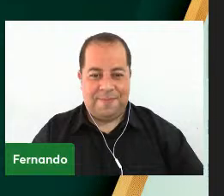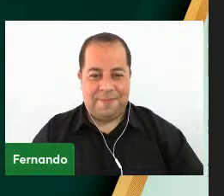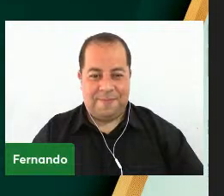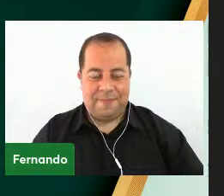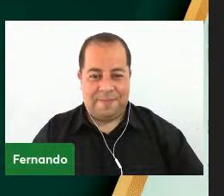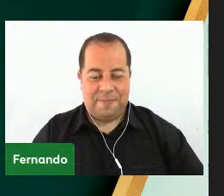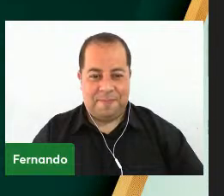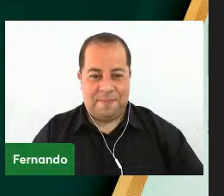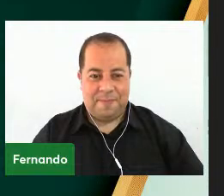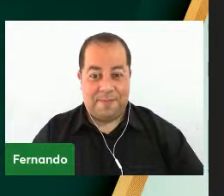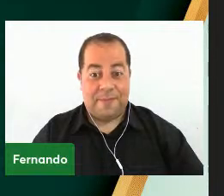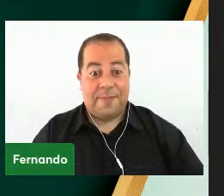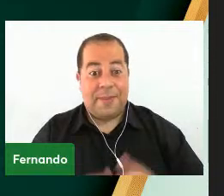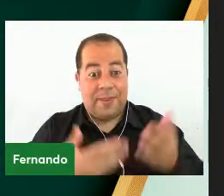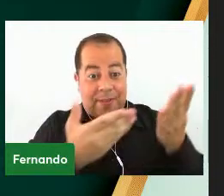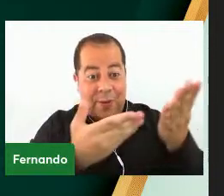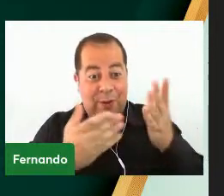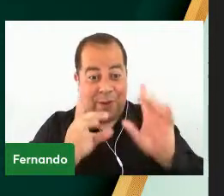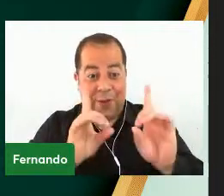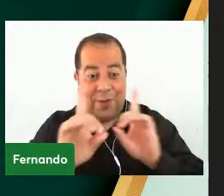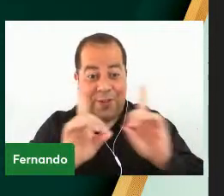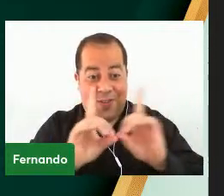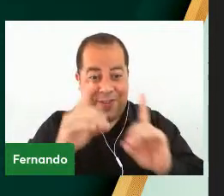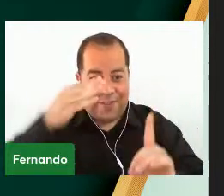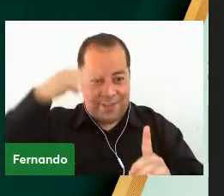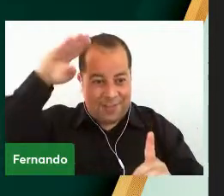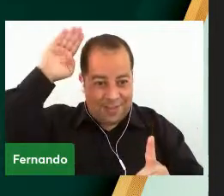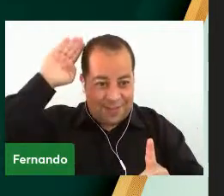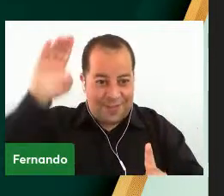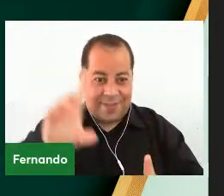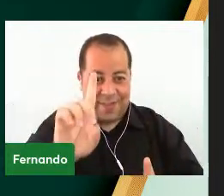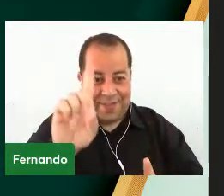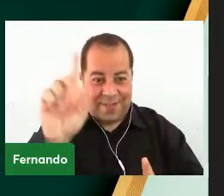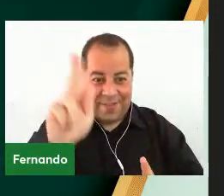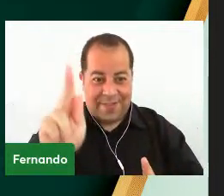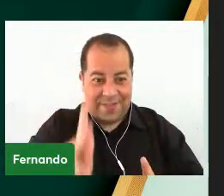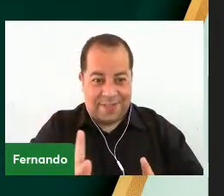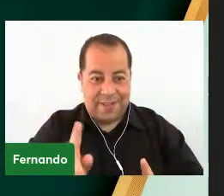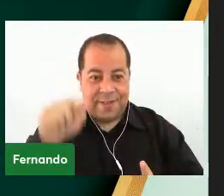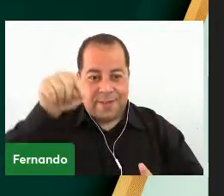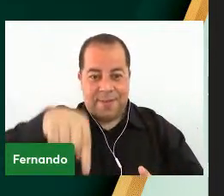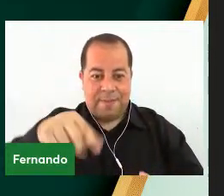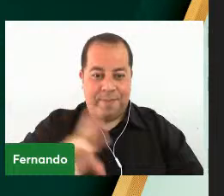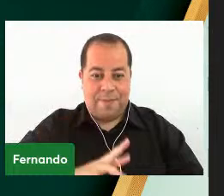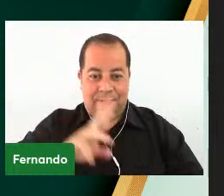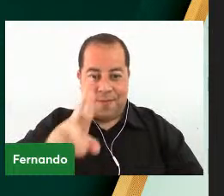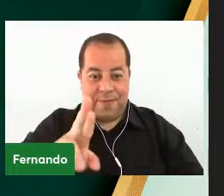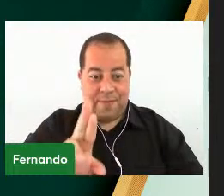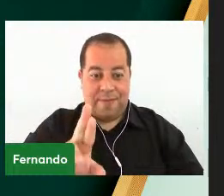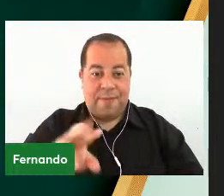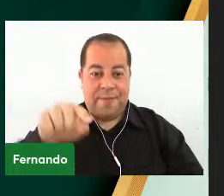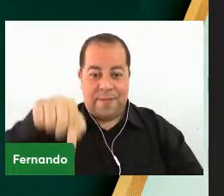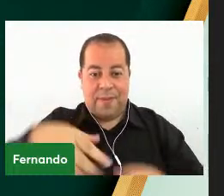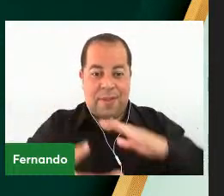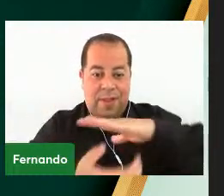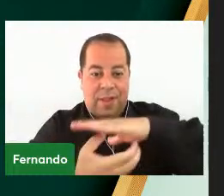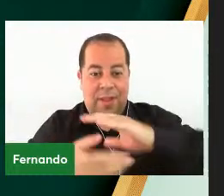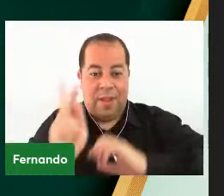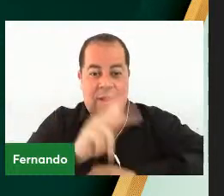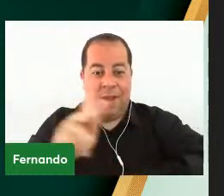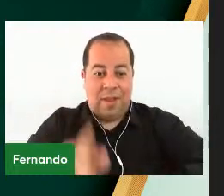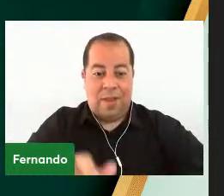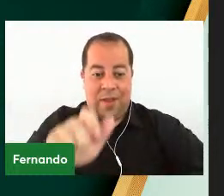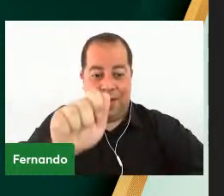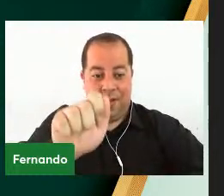Com a palavra, o senhor coordenador acadêmico do campus Dom Pedrito, neste ato representando a direção do campus, professor